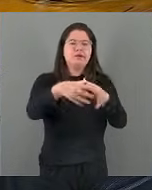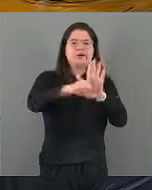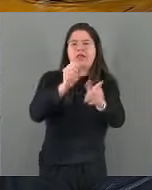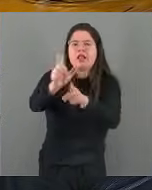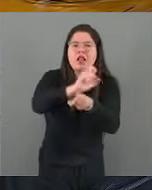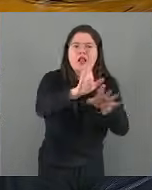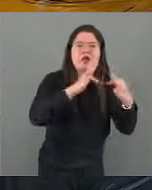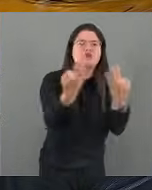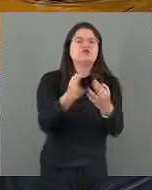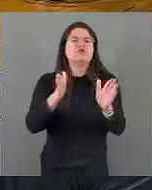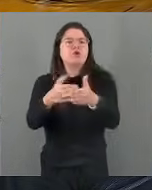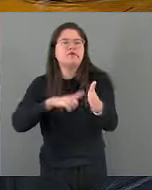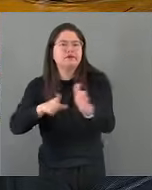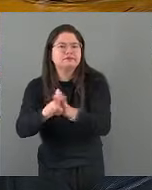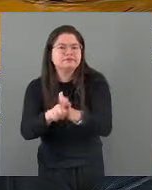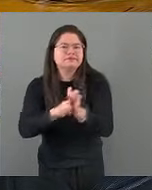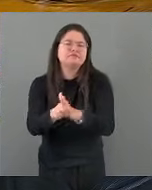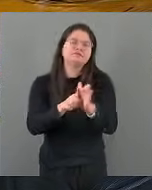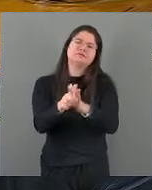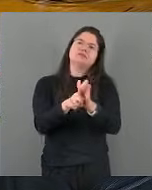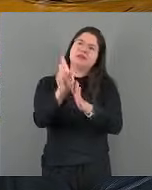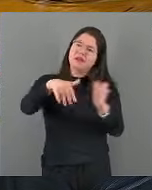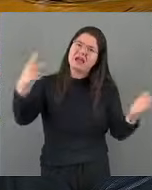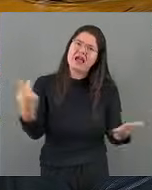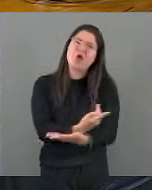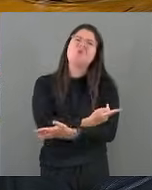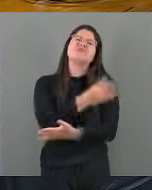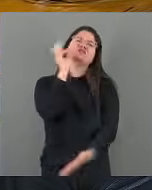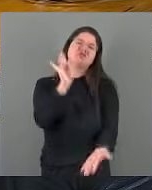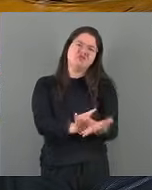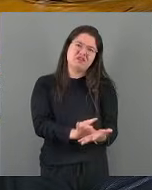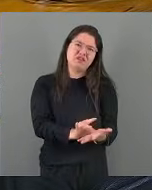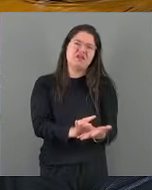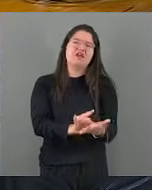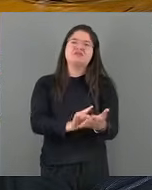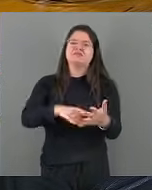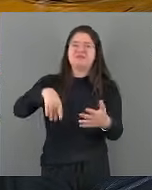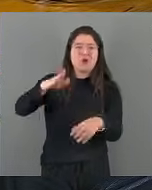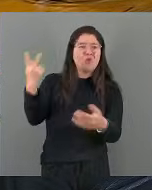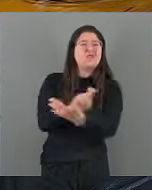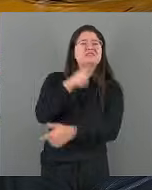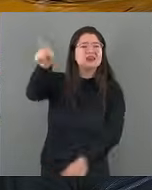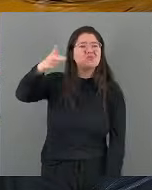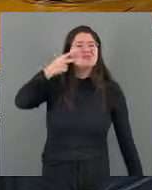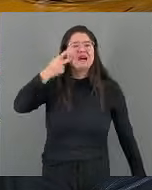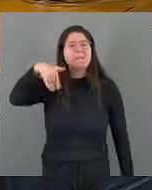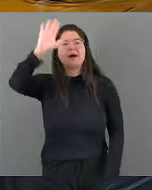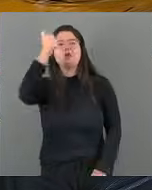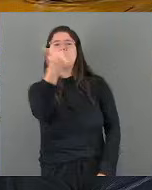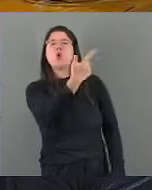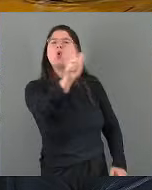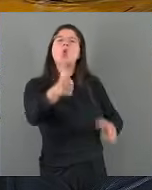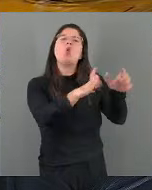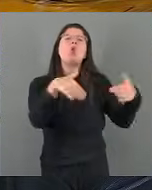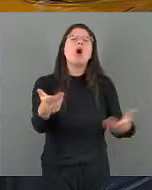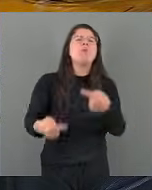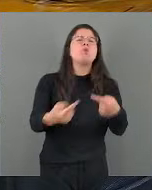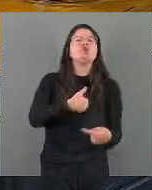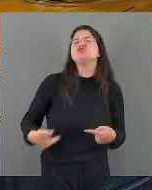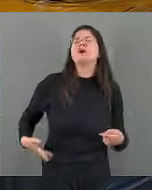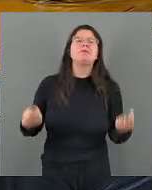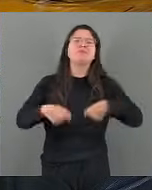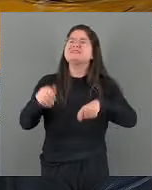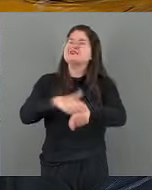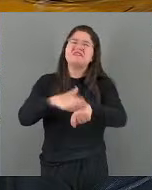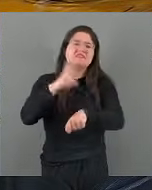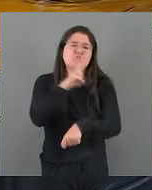algum diagnóstico sobre esse caso que acontece muito mais no Ceará em relação aos outros estados. E que políticas públicas deveriam ser